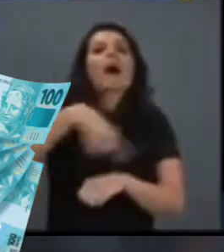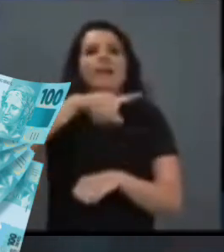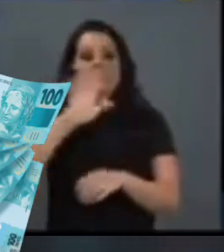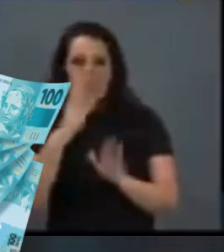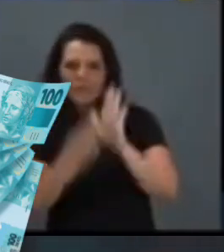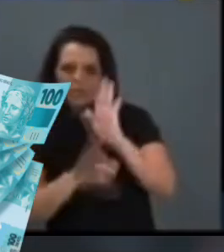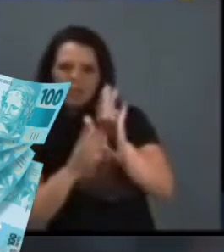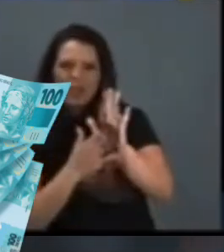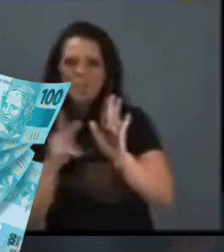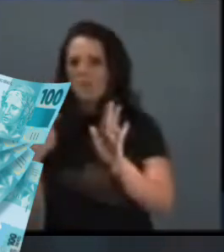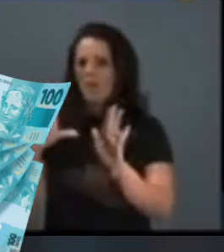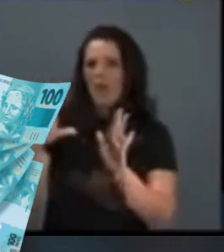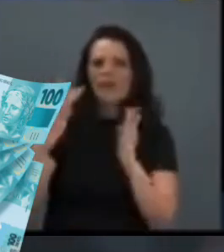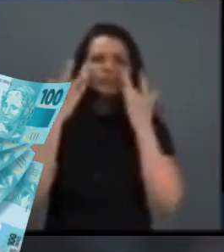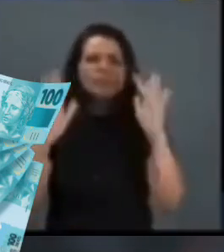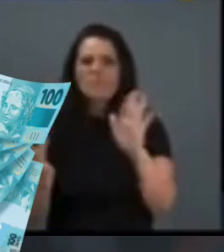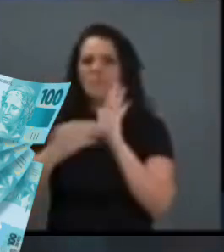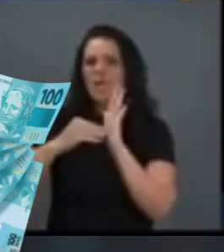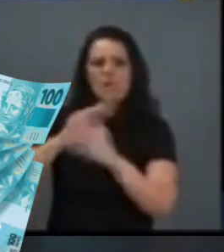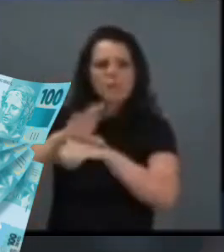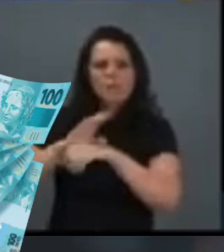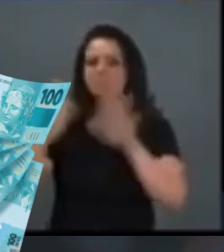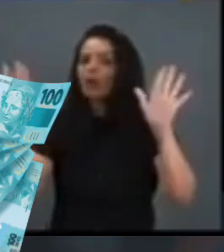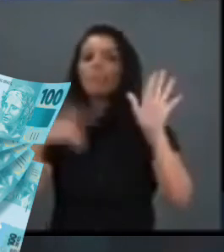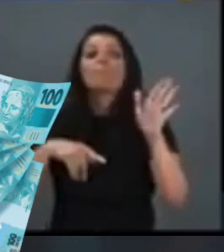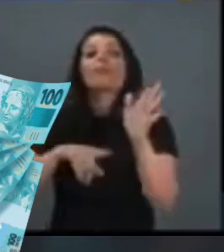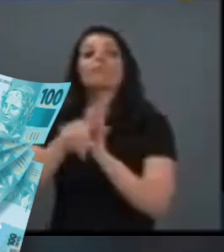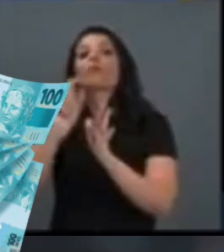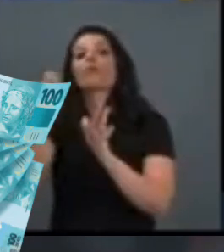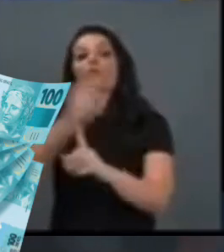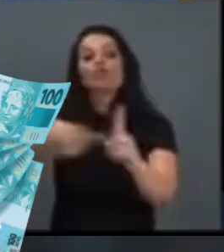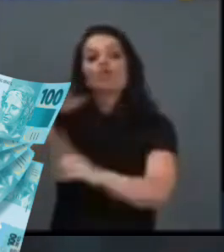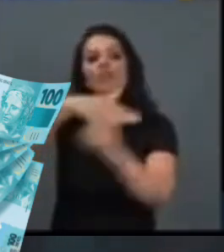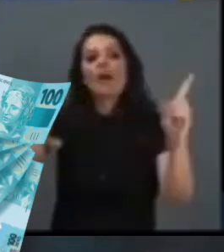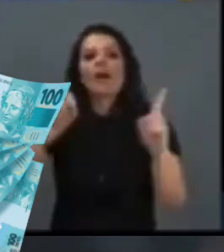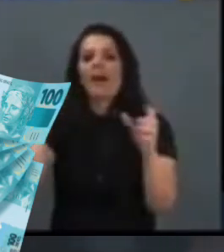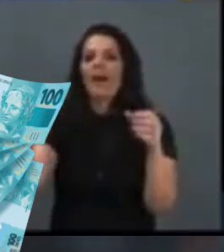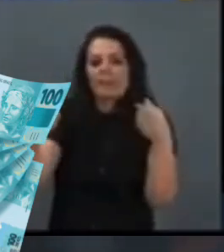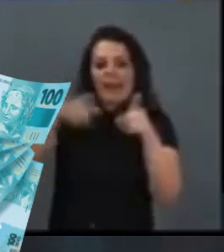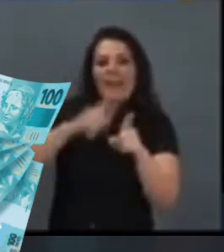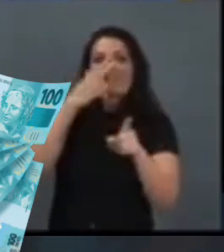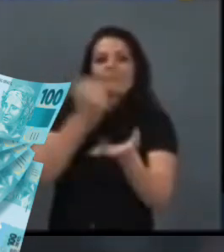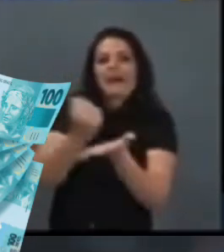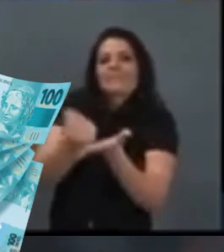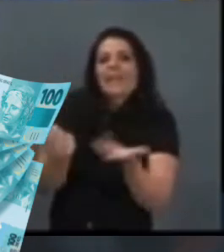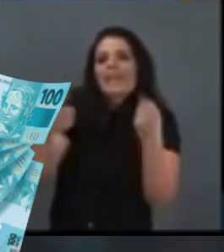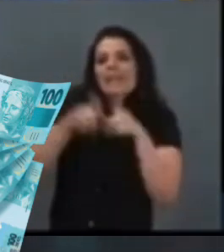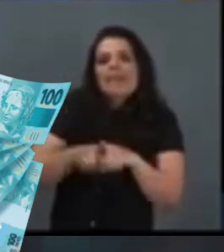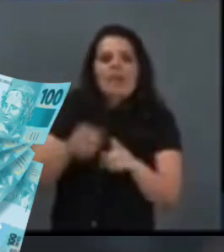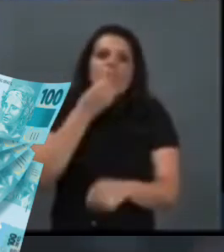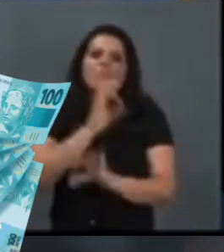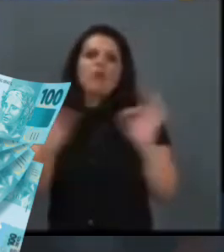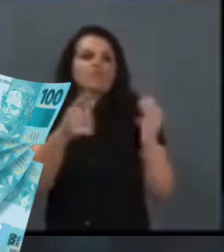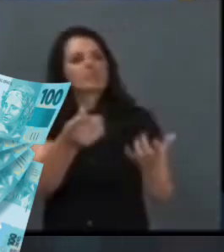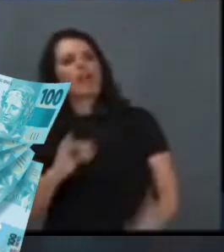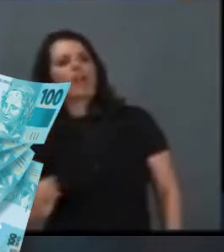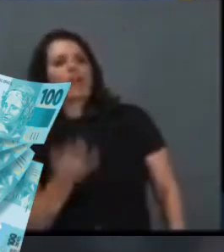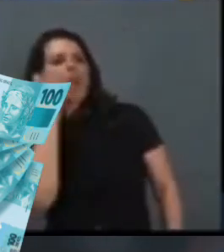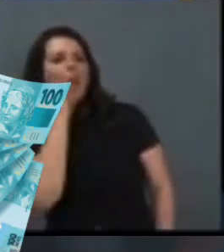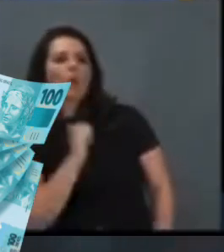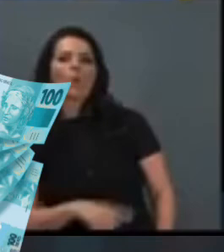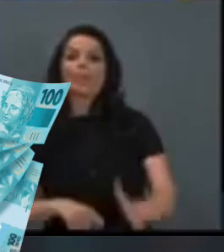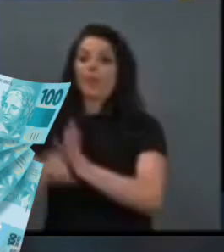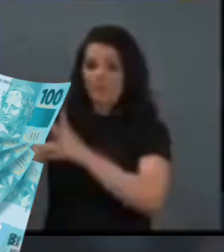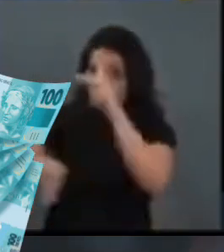assim, projeto de lei, ou PEC, ou né, uma emenda. Mas é o seguinte, essa sociedade para o governo está boa demais, senhor. De sociedade boa, vocês pegam só o lucro.